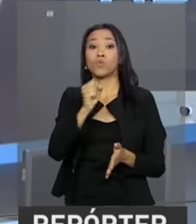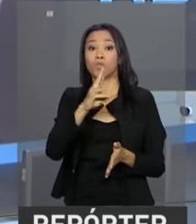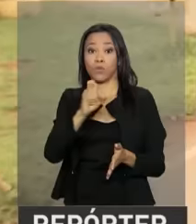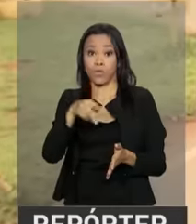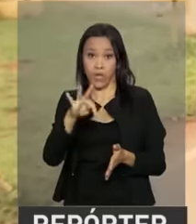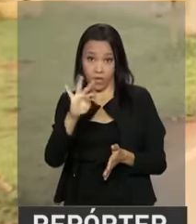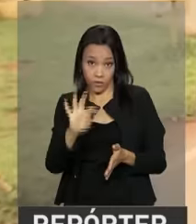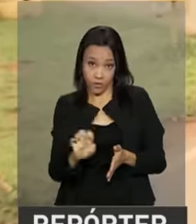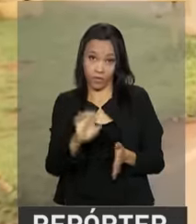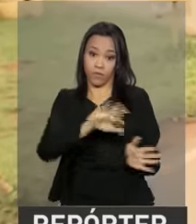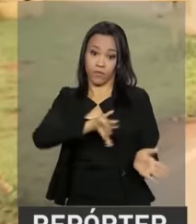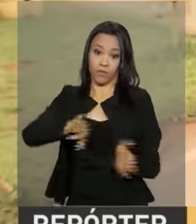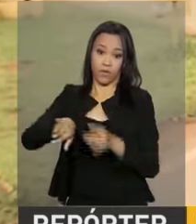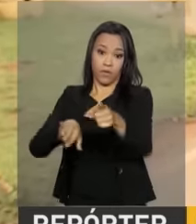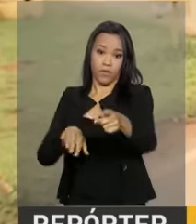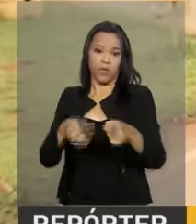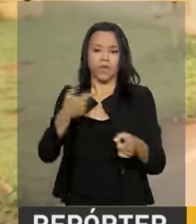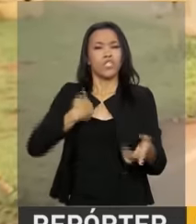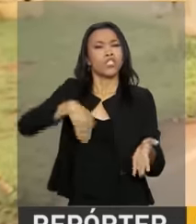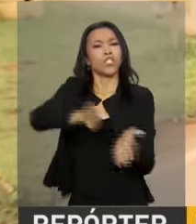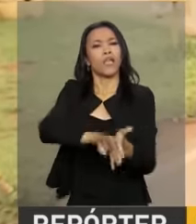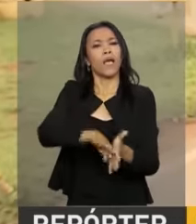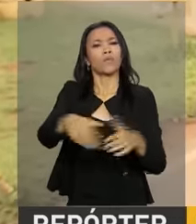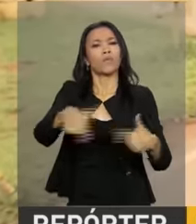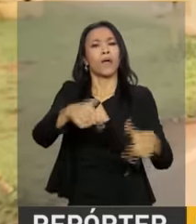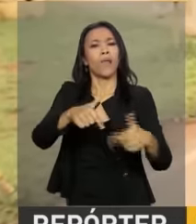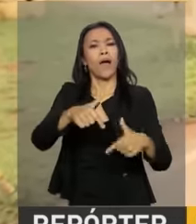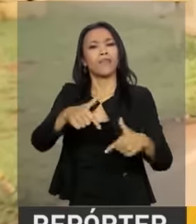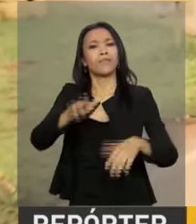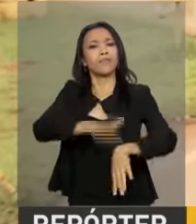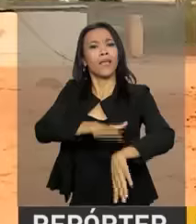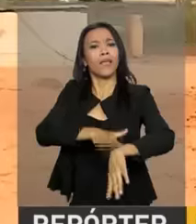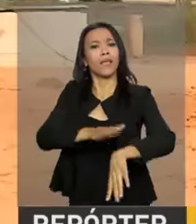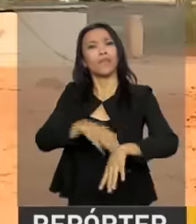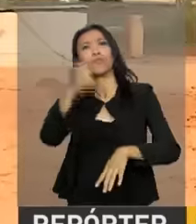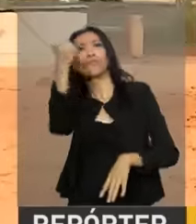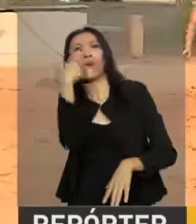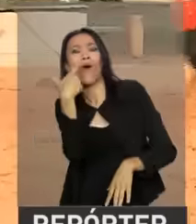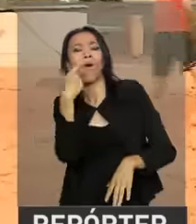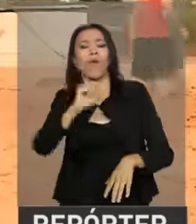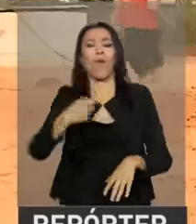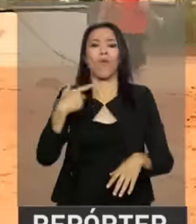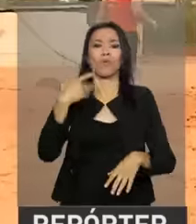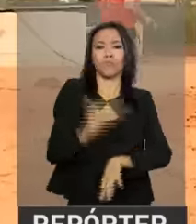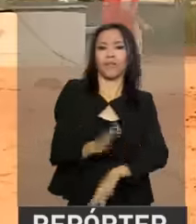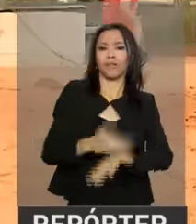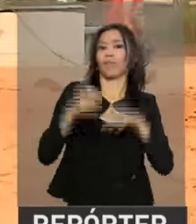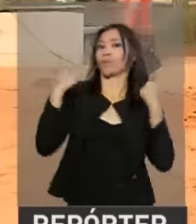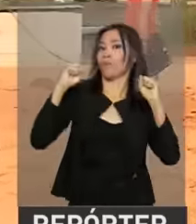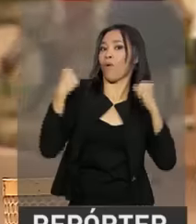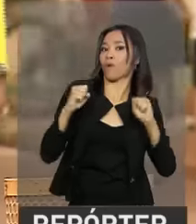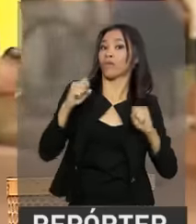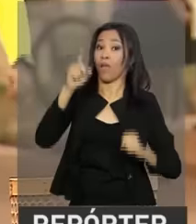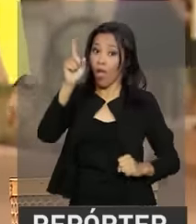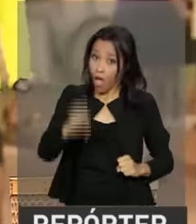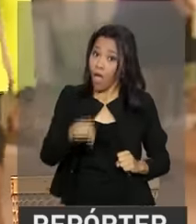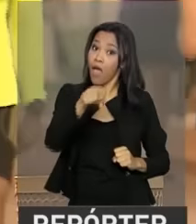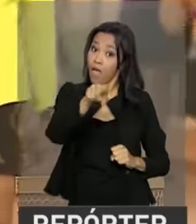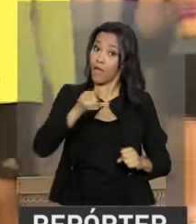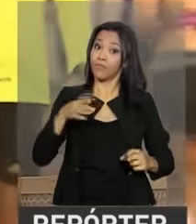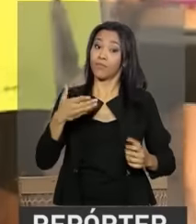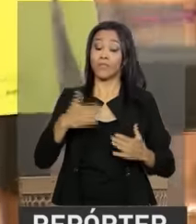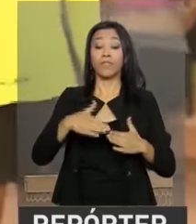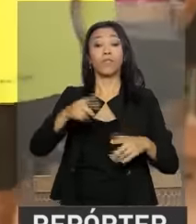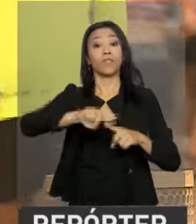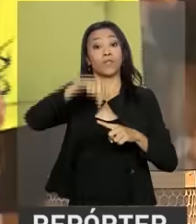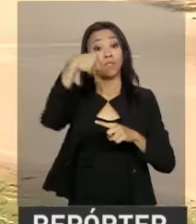país que tal chegar do trabalho ainda ter tempo para pegar um sol ou praticar esportes essa opção está garantida a